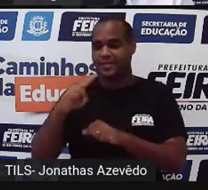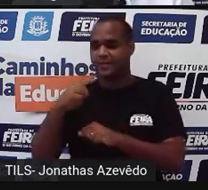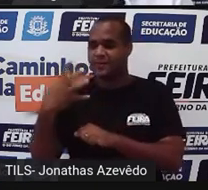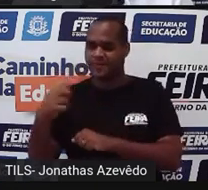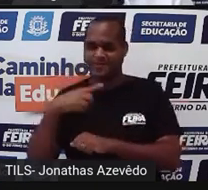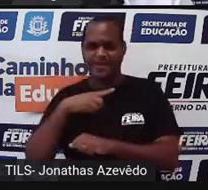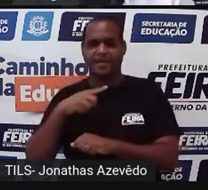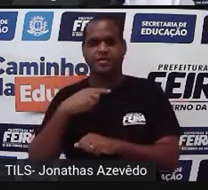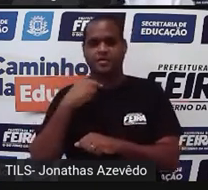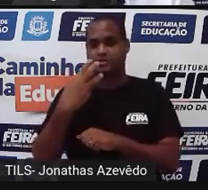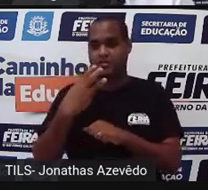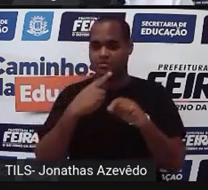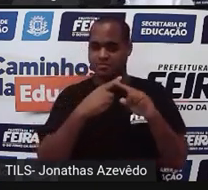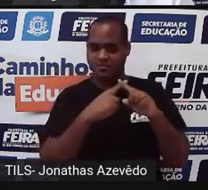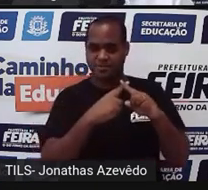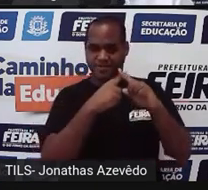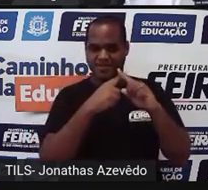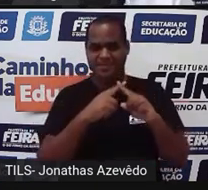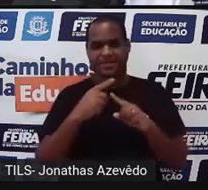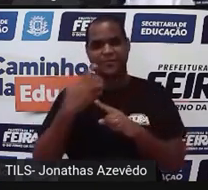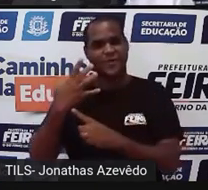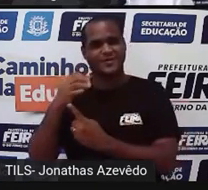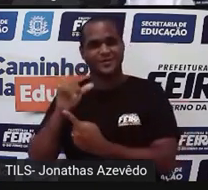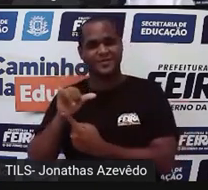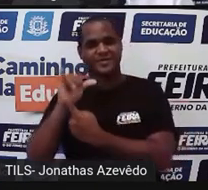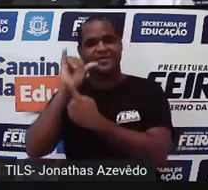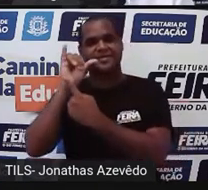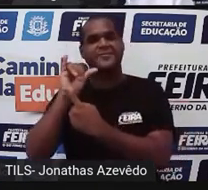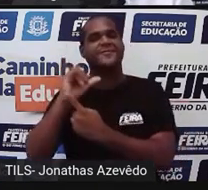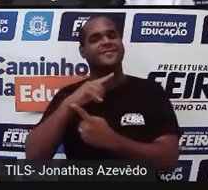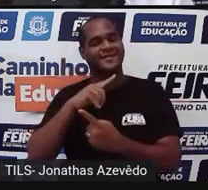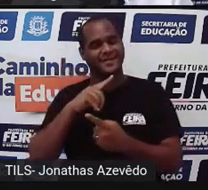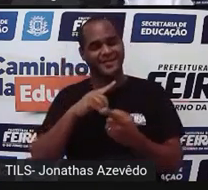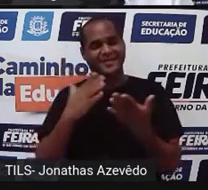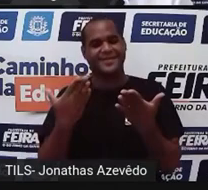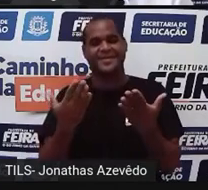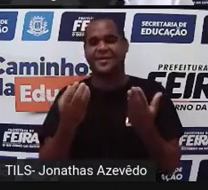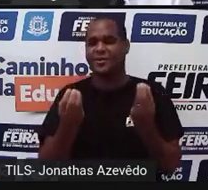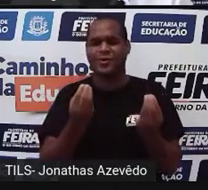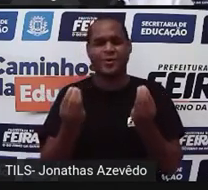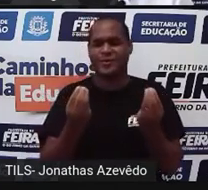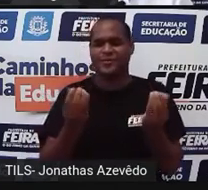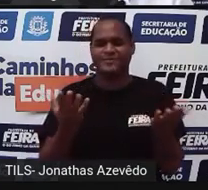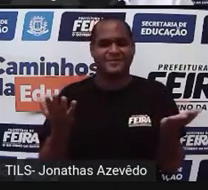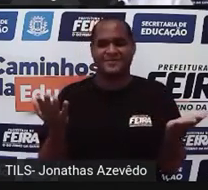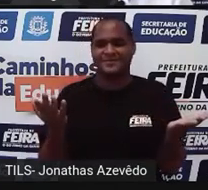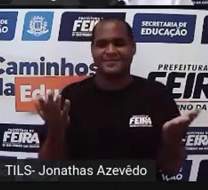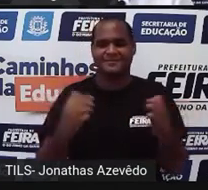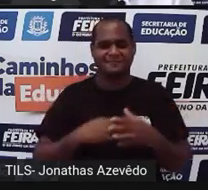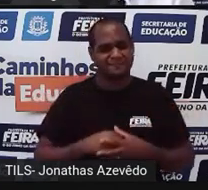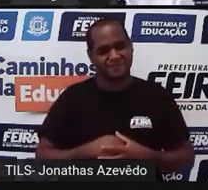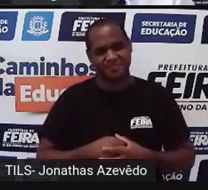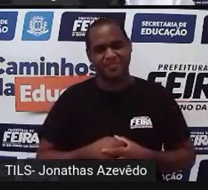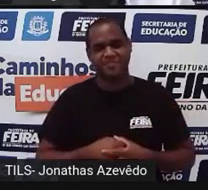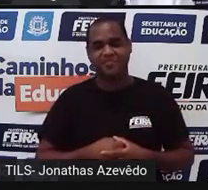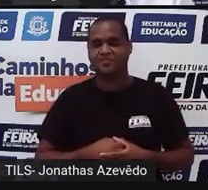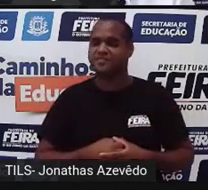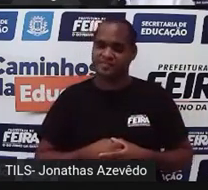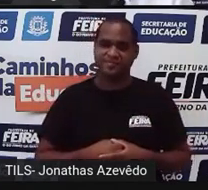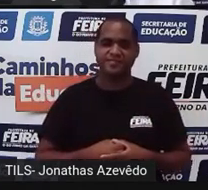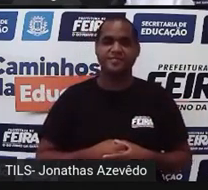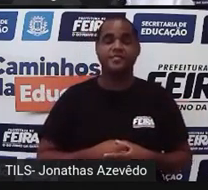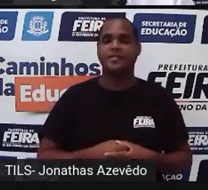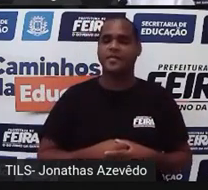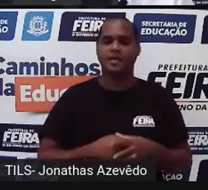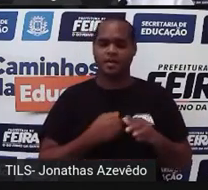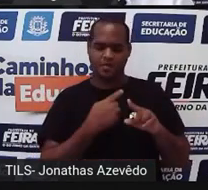x e 4 para y. Como assim, professor? Né?